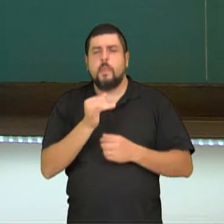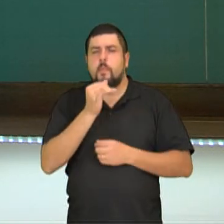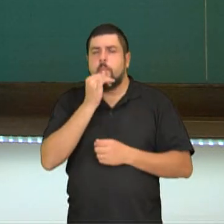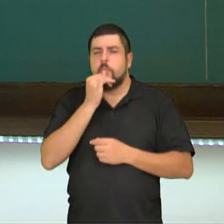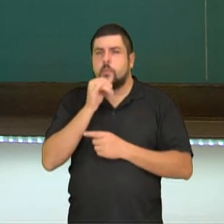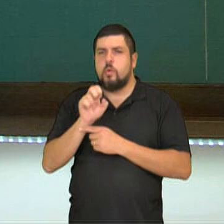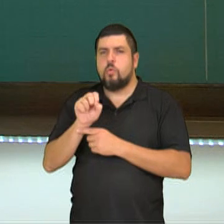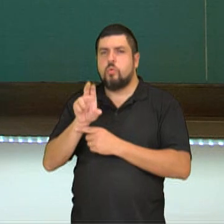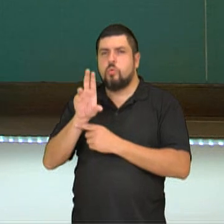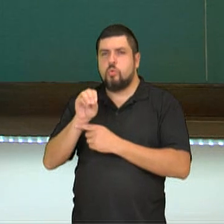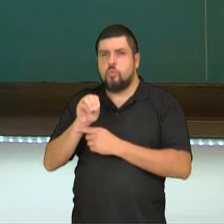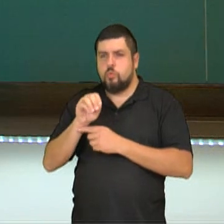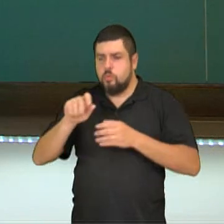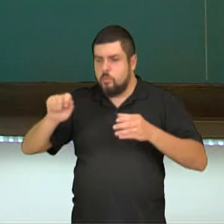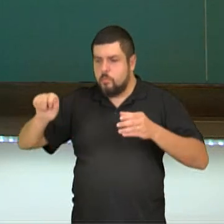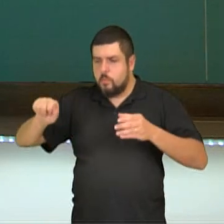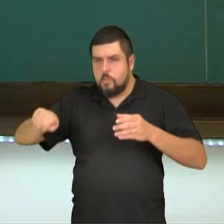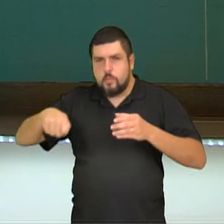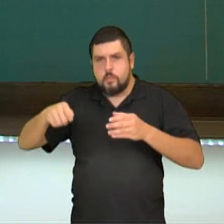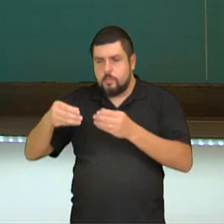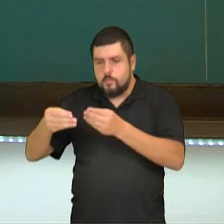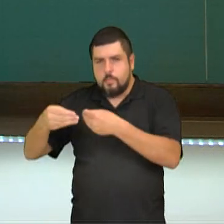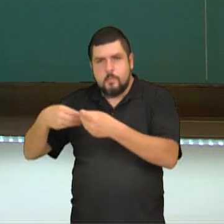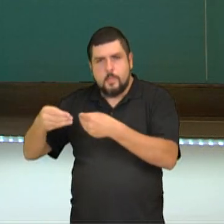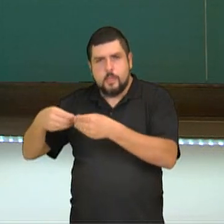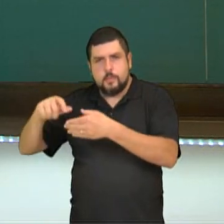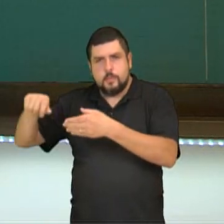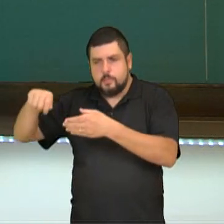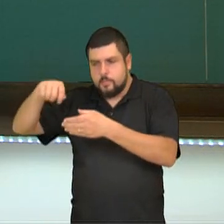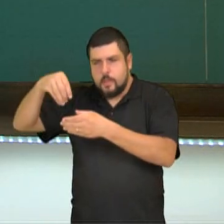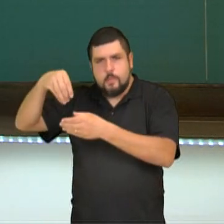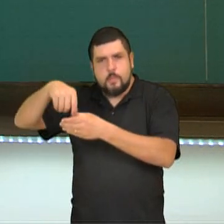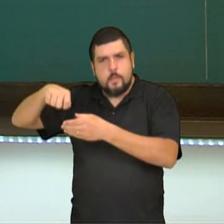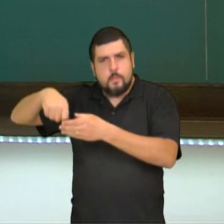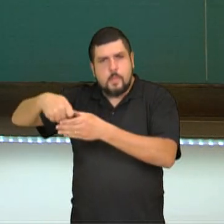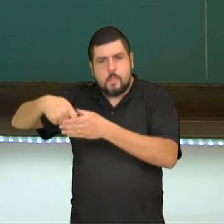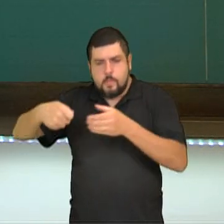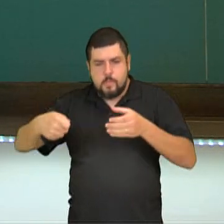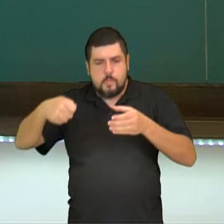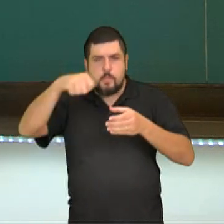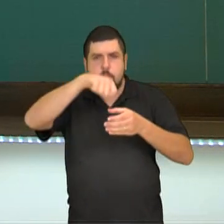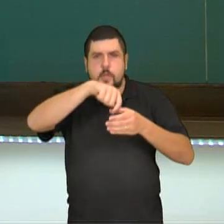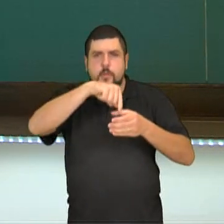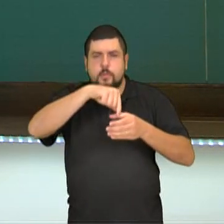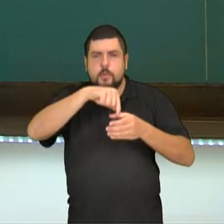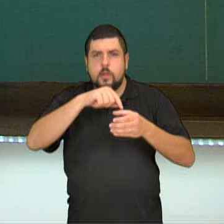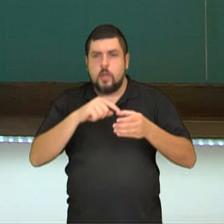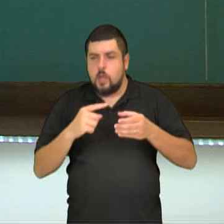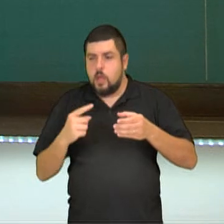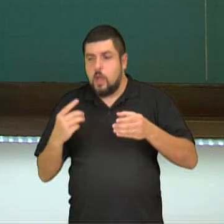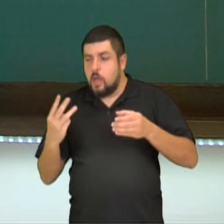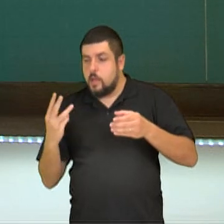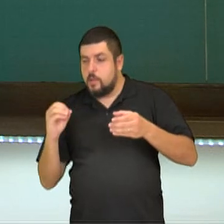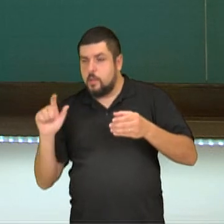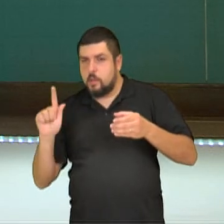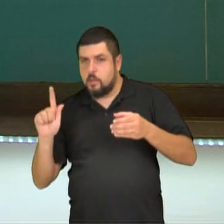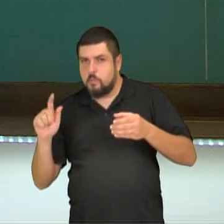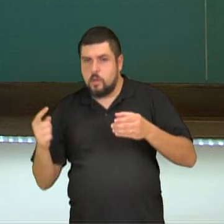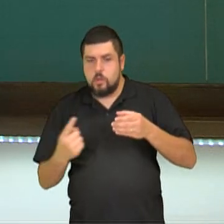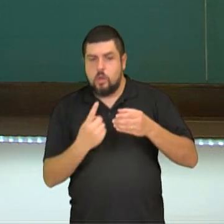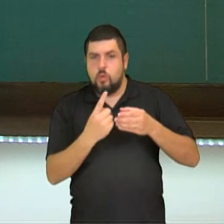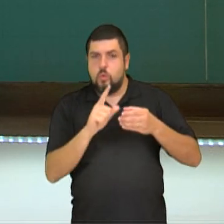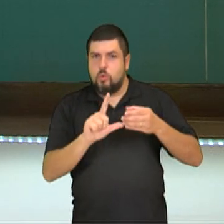lá na embalagem, 30 gramas faz 1 litro. Então, eu misturo 30 gramas do pozinho e 1 litro de água, estou fazendo